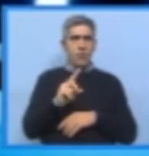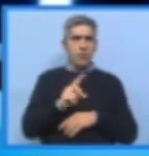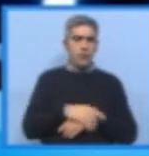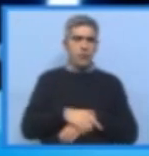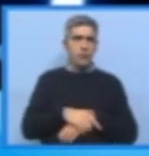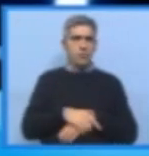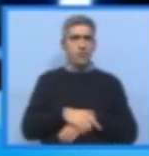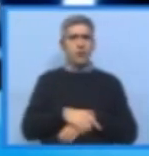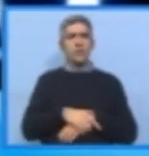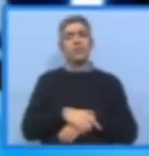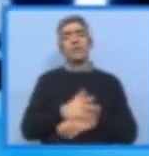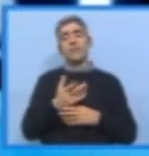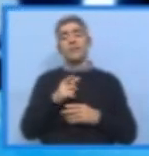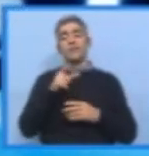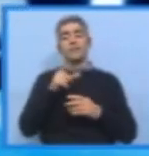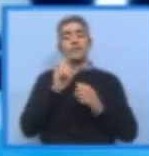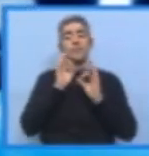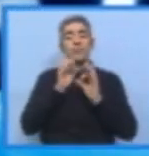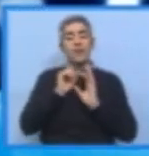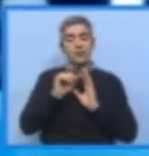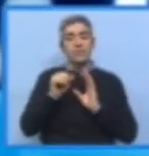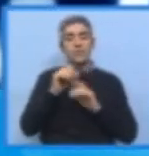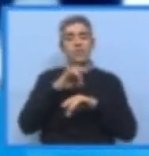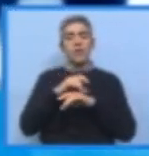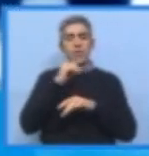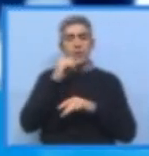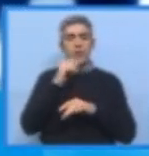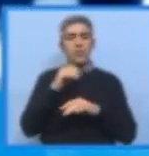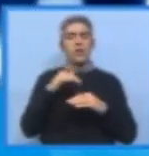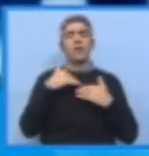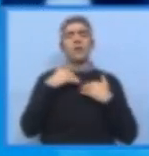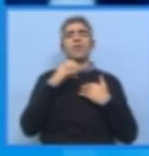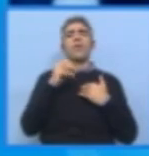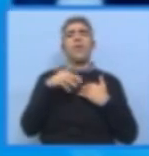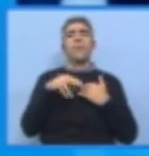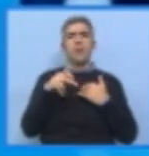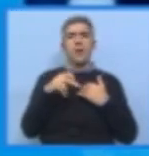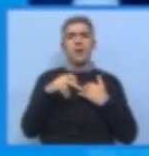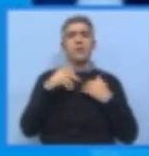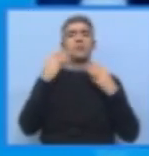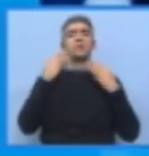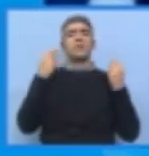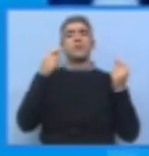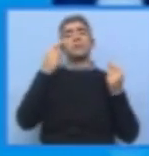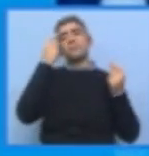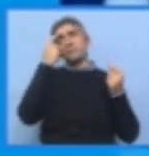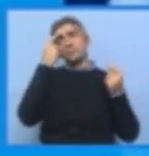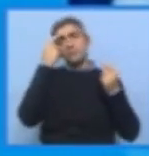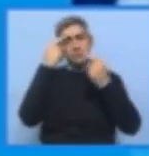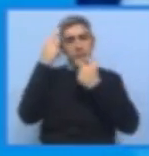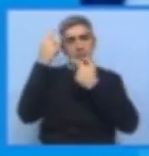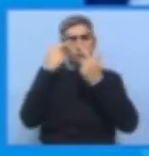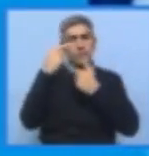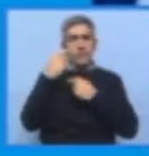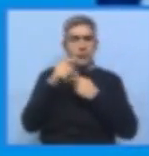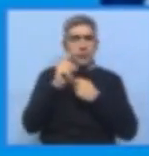Num cenário objetivo de cuidados intensivos, o doente está em coma. Portanto, a espiritualidade do doente não está ali